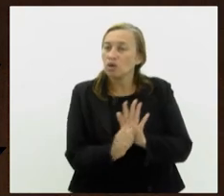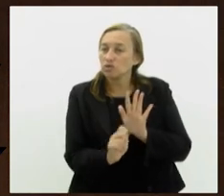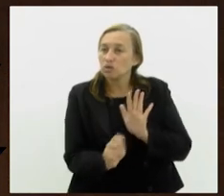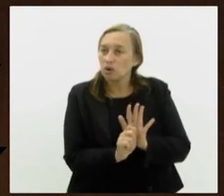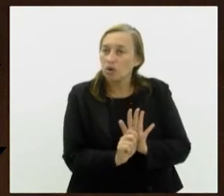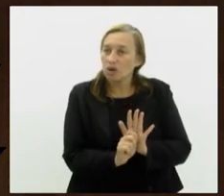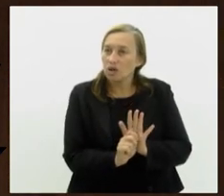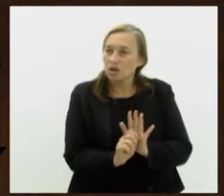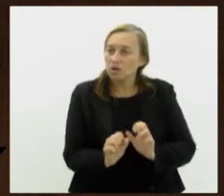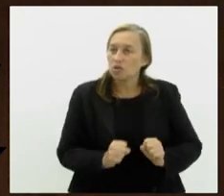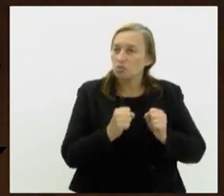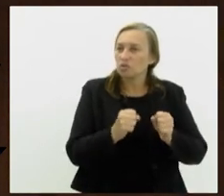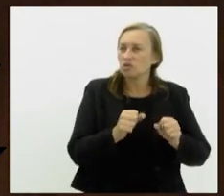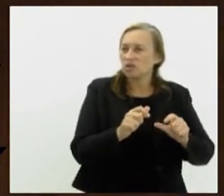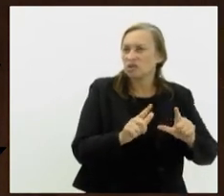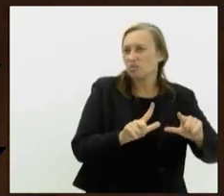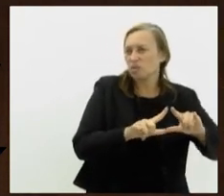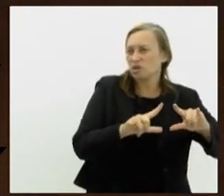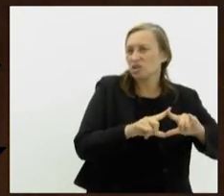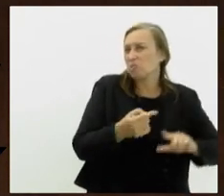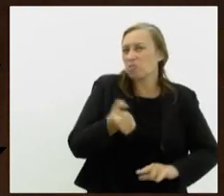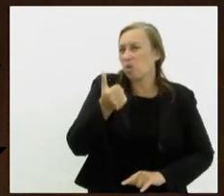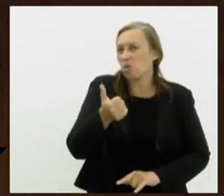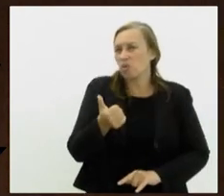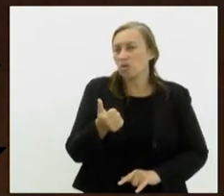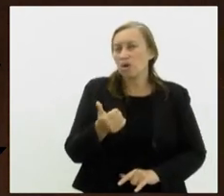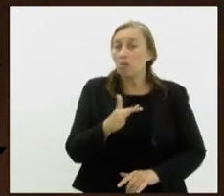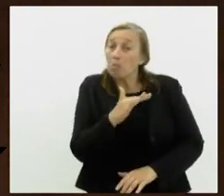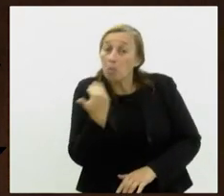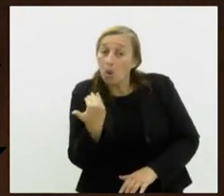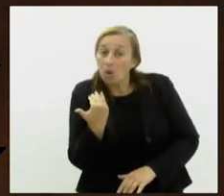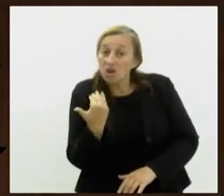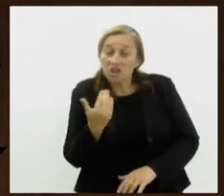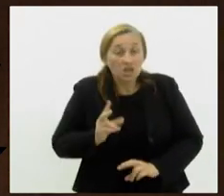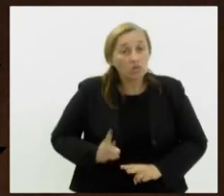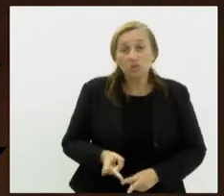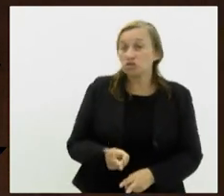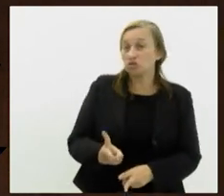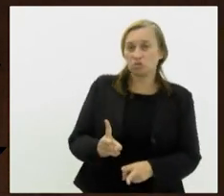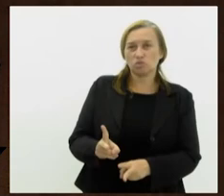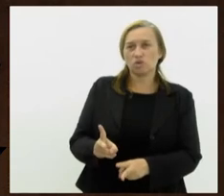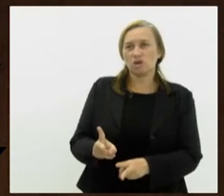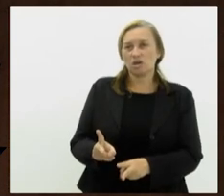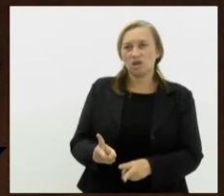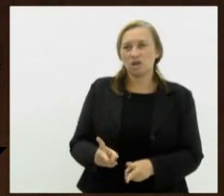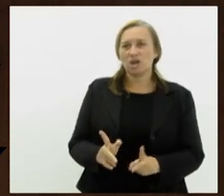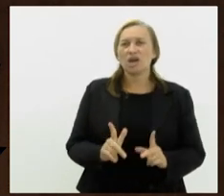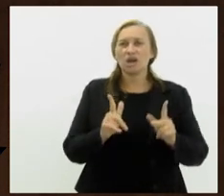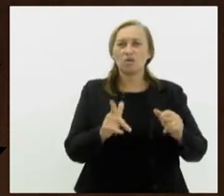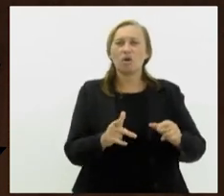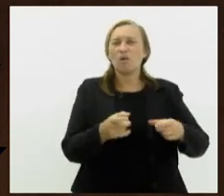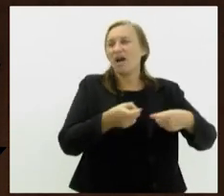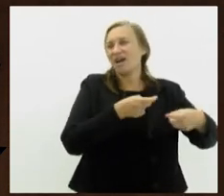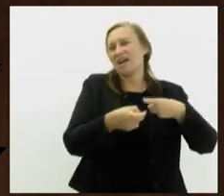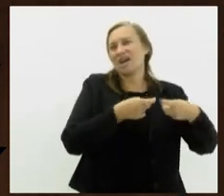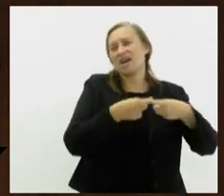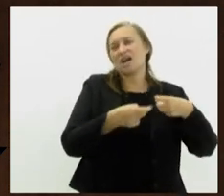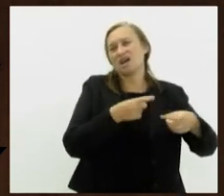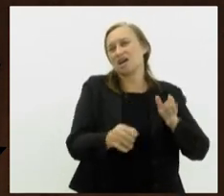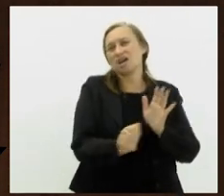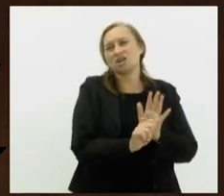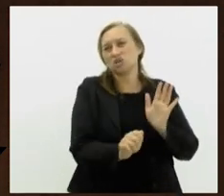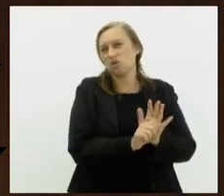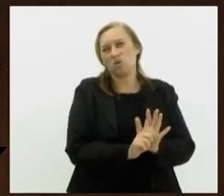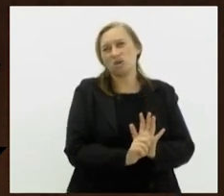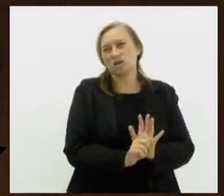pouco. Se mata, se morre, vai embora e continua. É que nem a guerra às drogas. É a